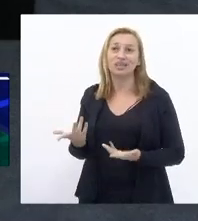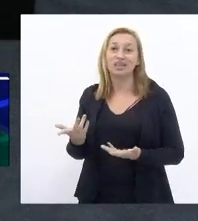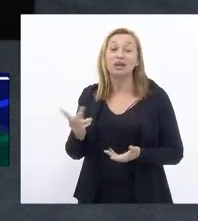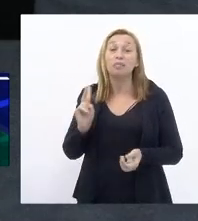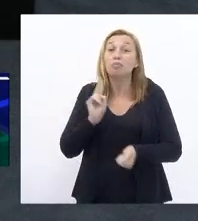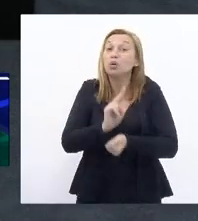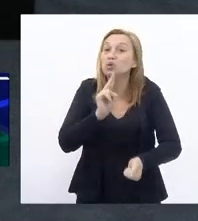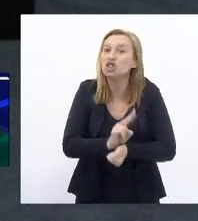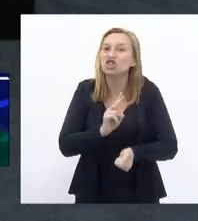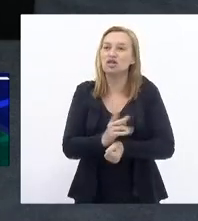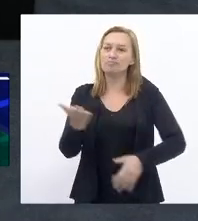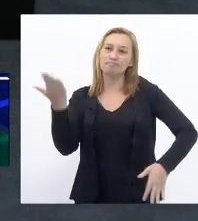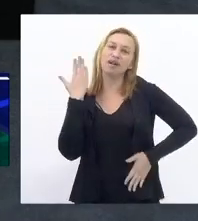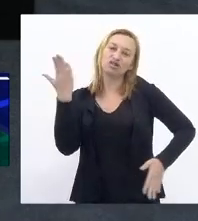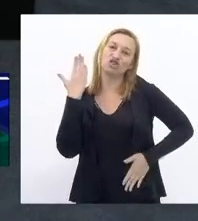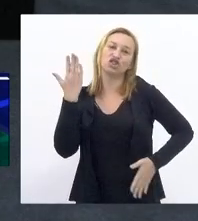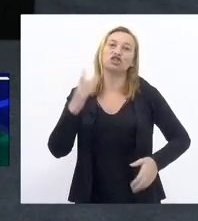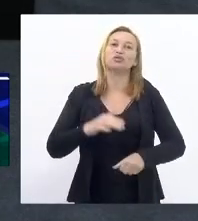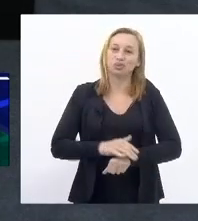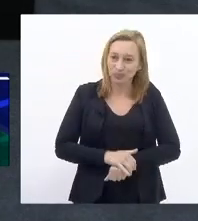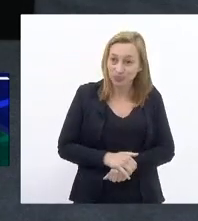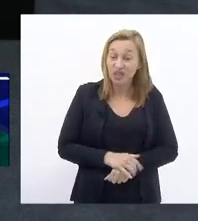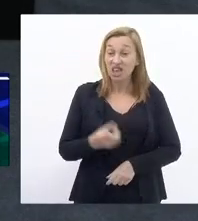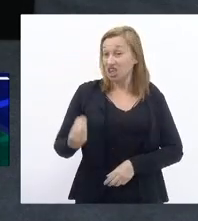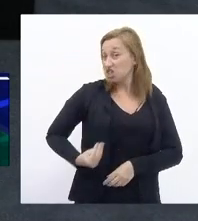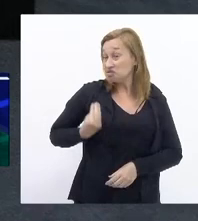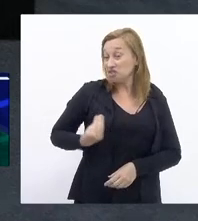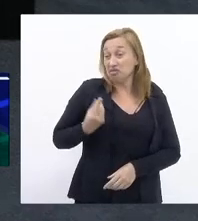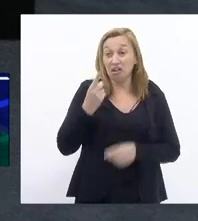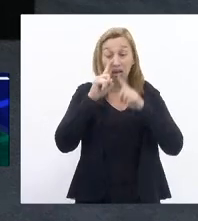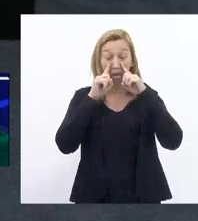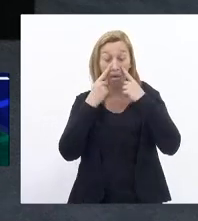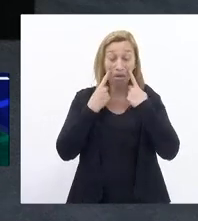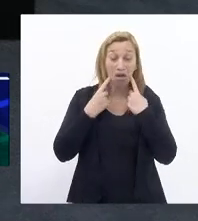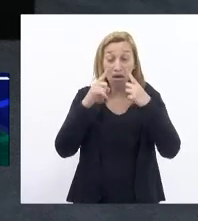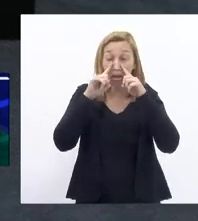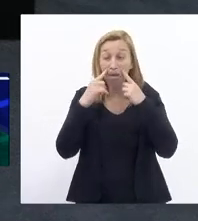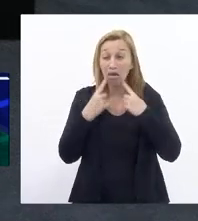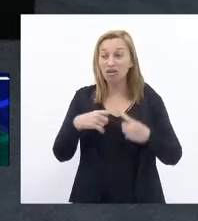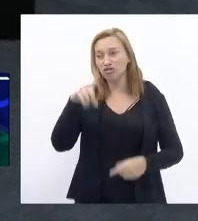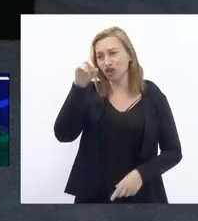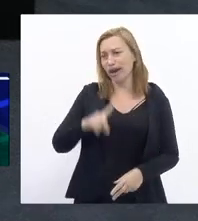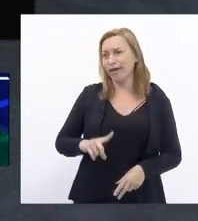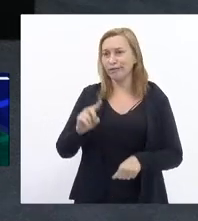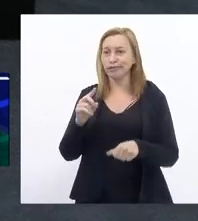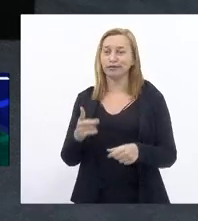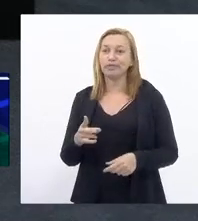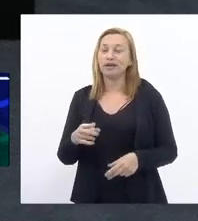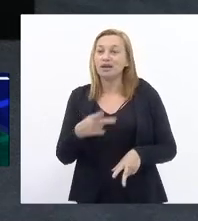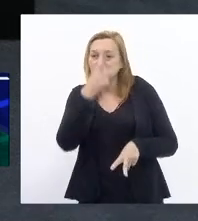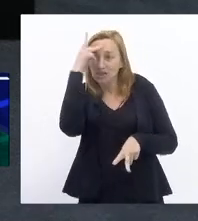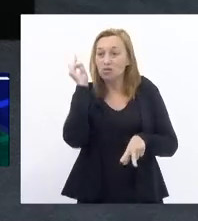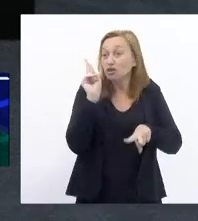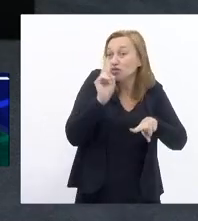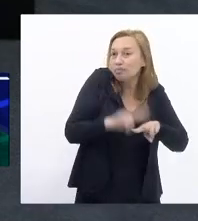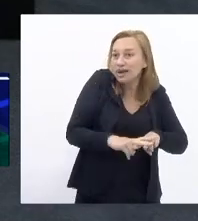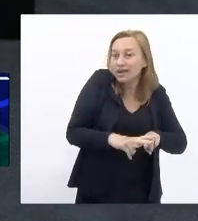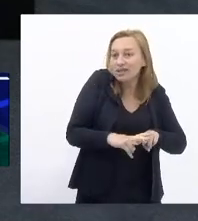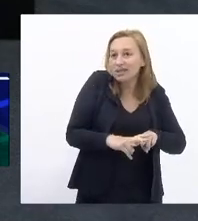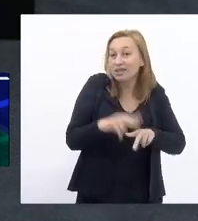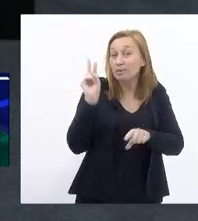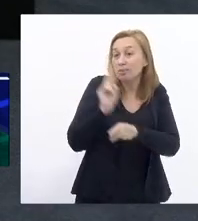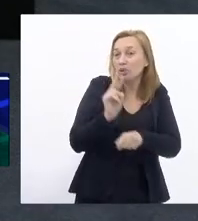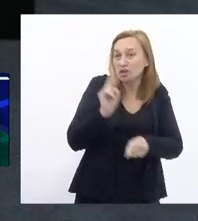marginal. Eles vivem choramingando direito dos presos que eles defendem no